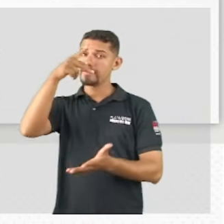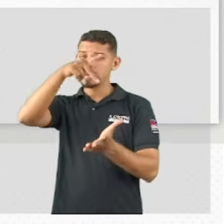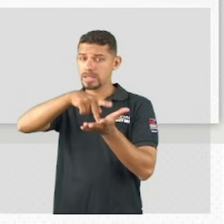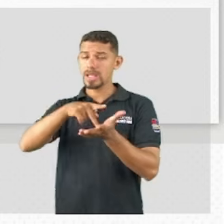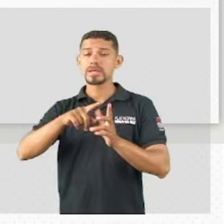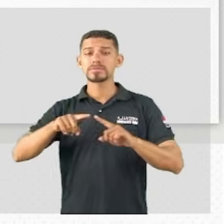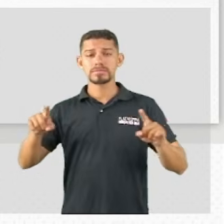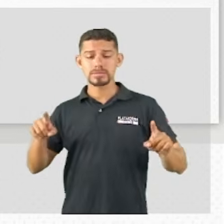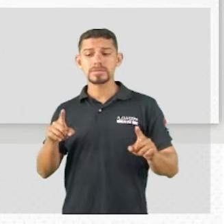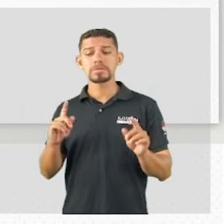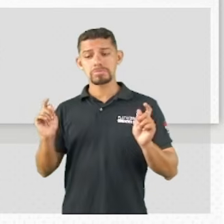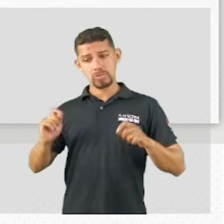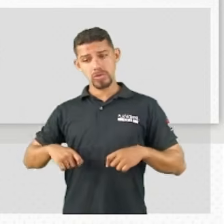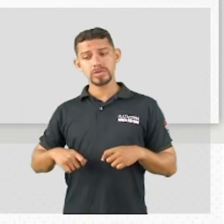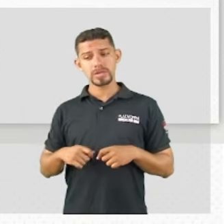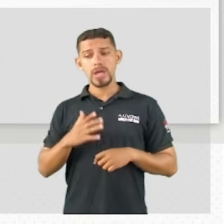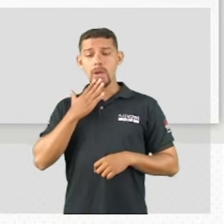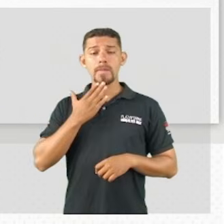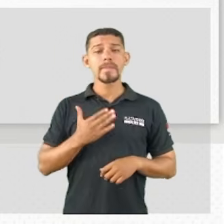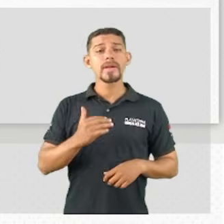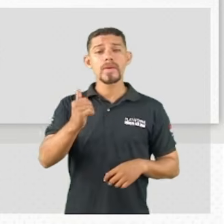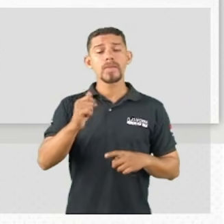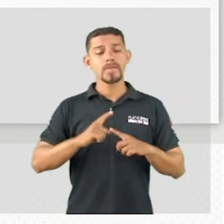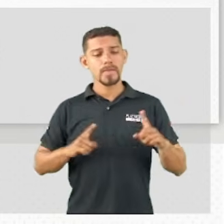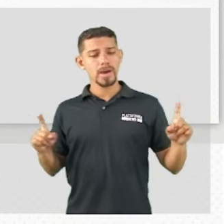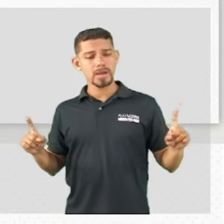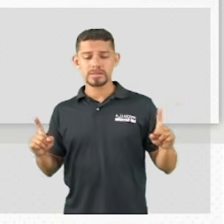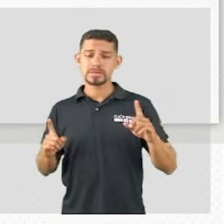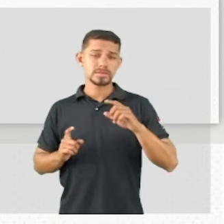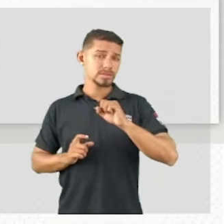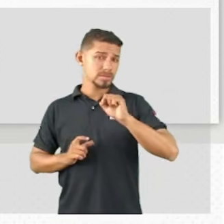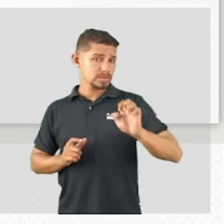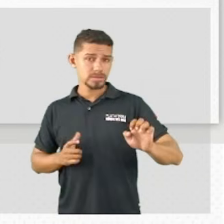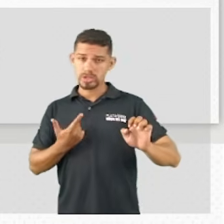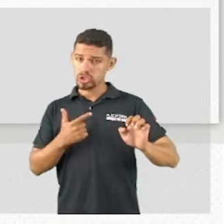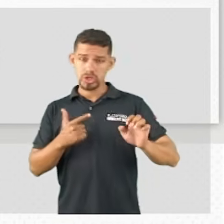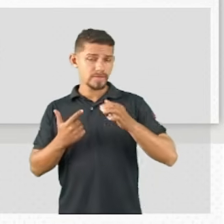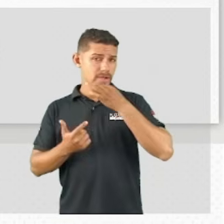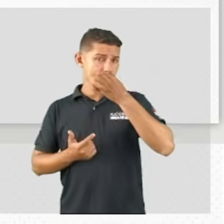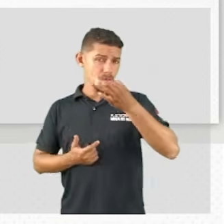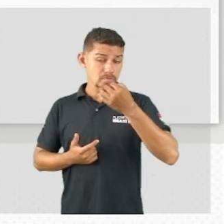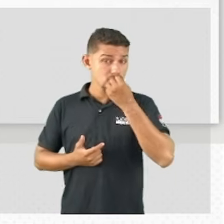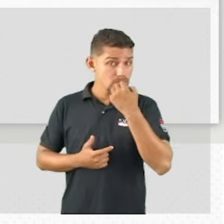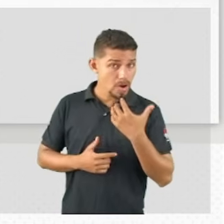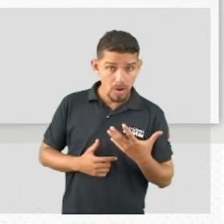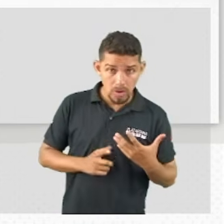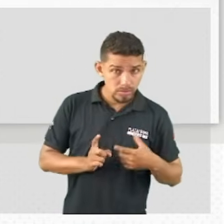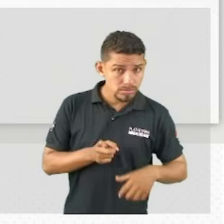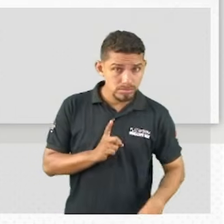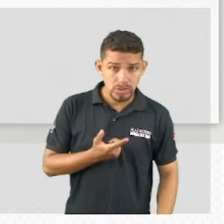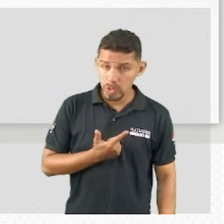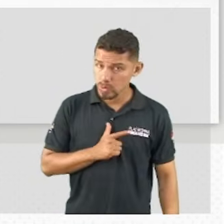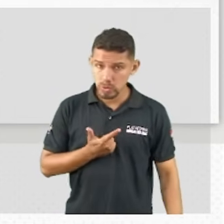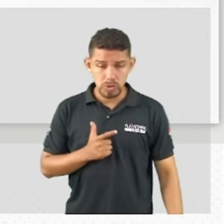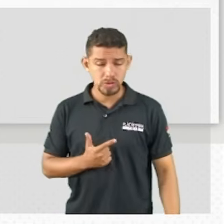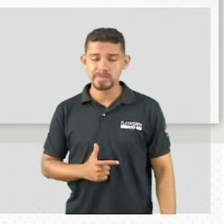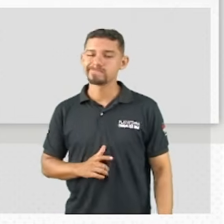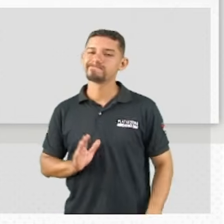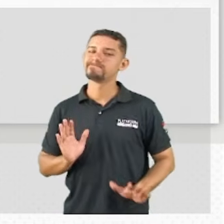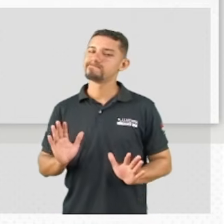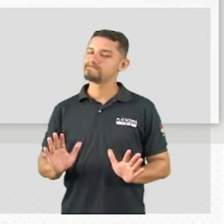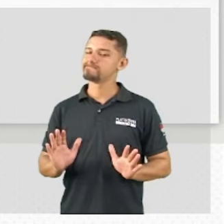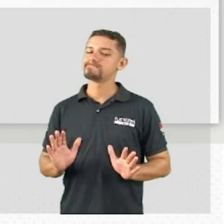o posicionamento pode até ser o melhor, mas se a pessoa não tiver argumento bom, não souber fazer uma argumentação muito